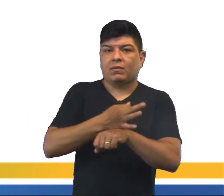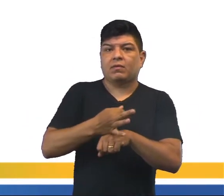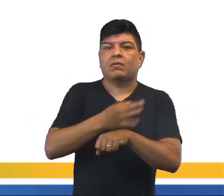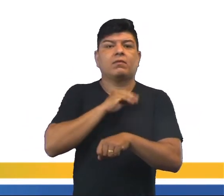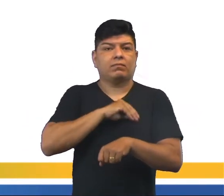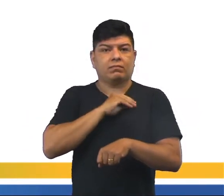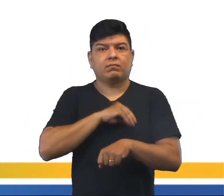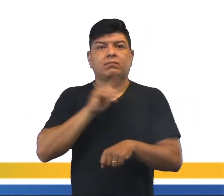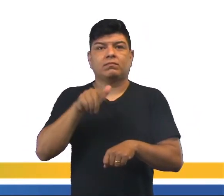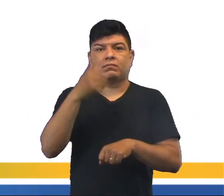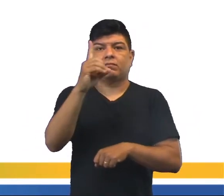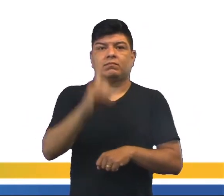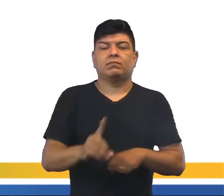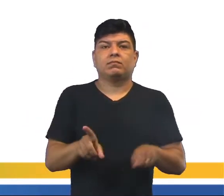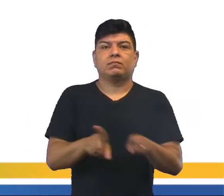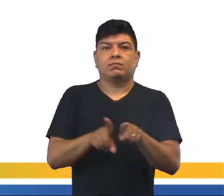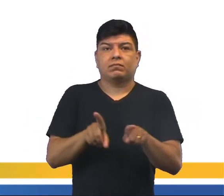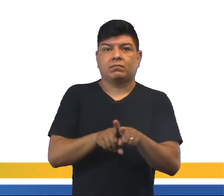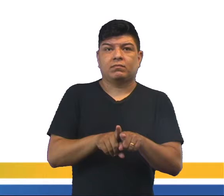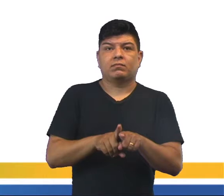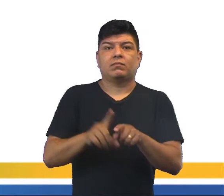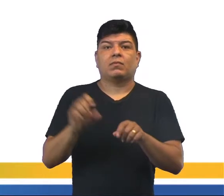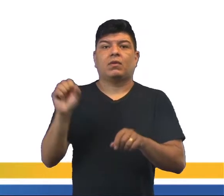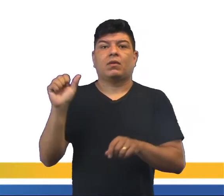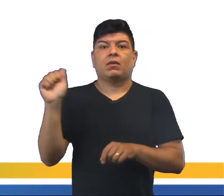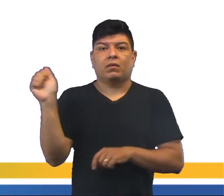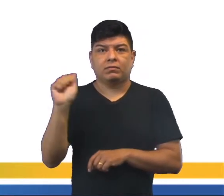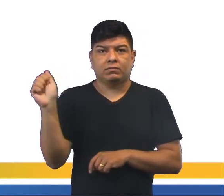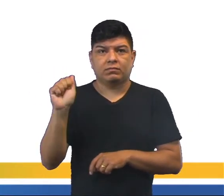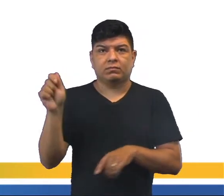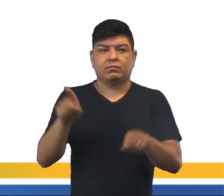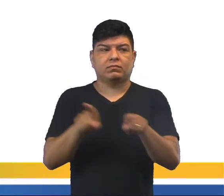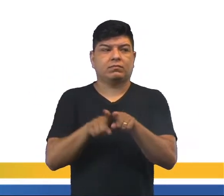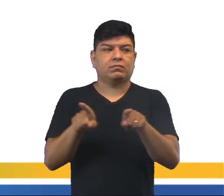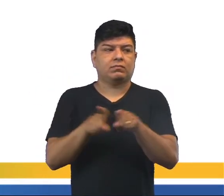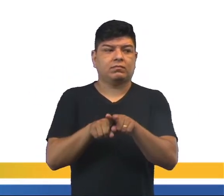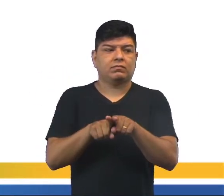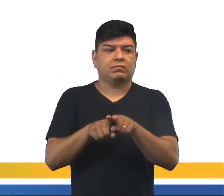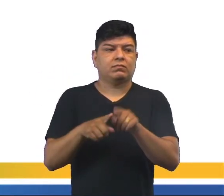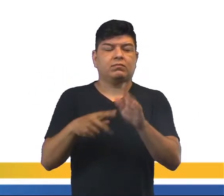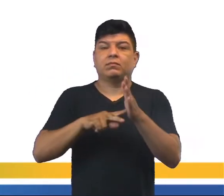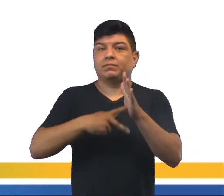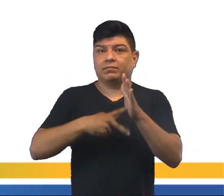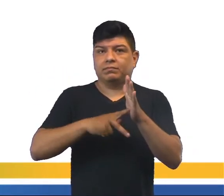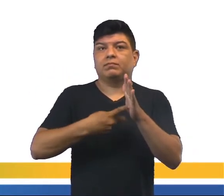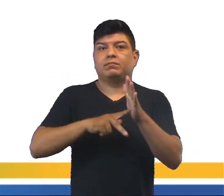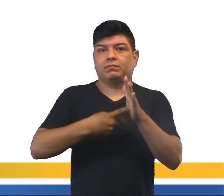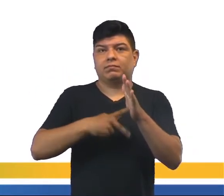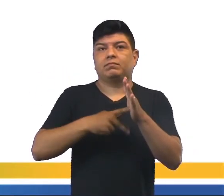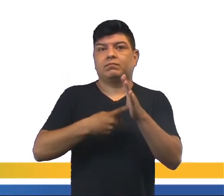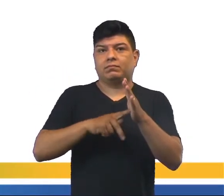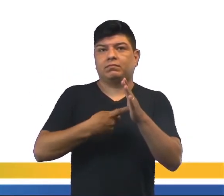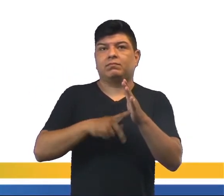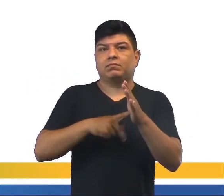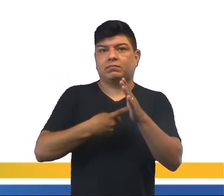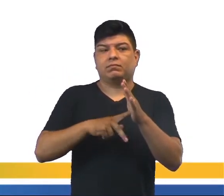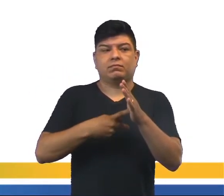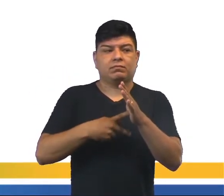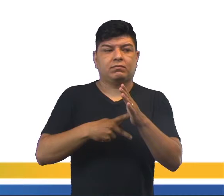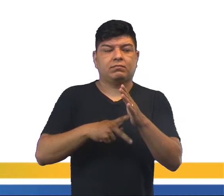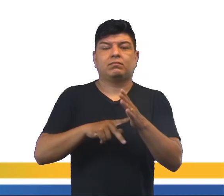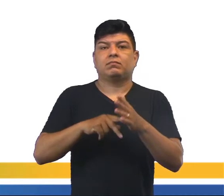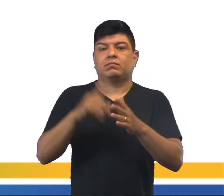muitos outros direitos. A autonomia dos sindicatos, né, na prática, porém, havia o corporativismo, né, e a cooptação dos sindicatos das